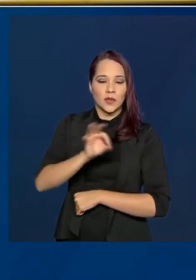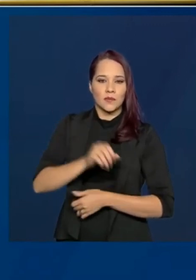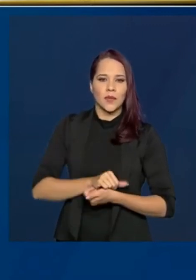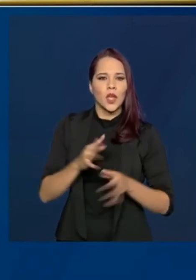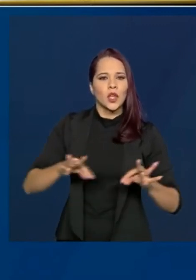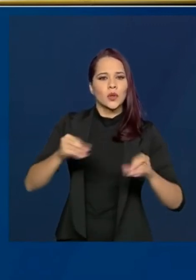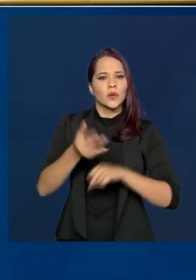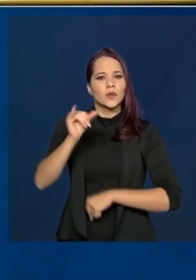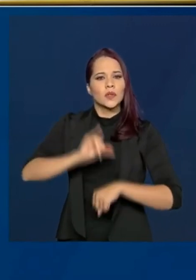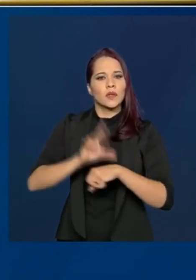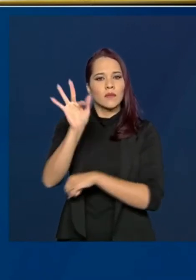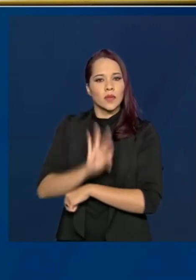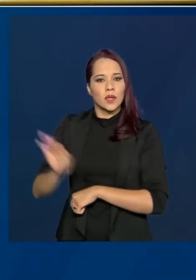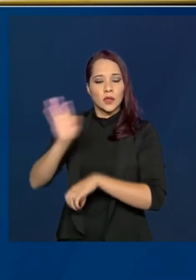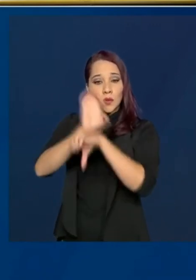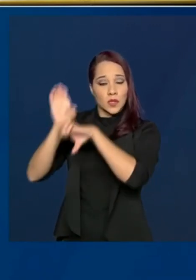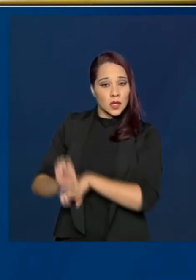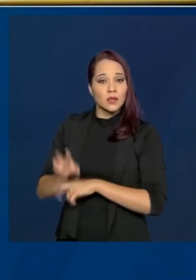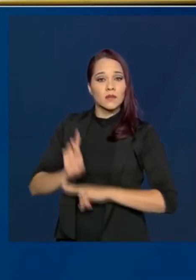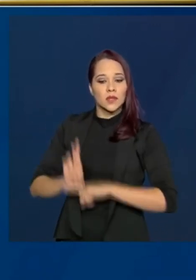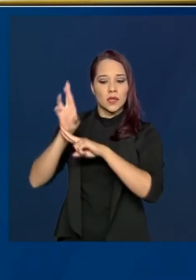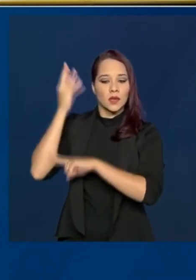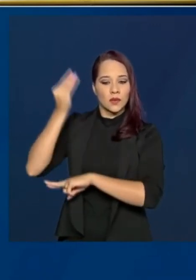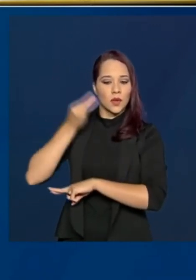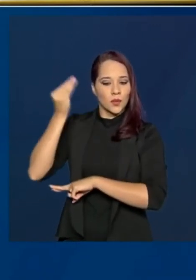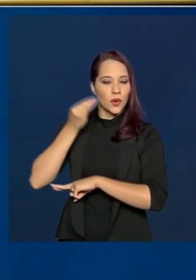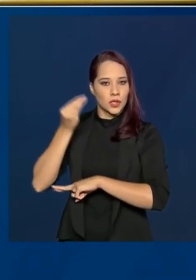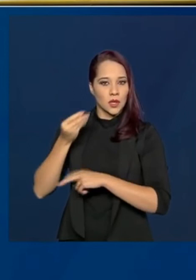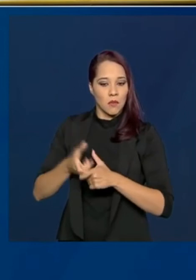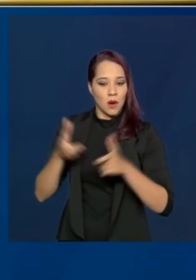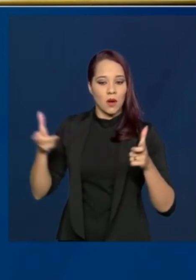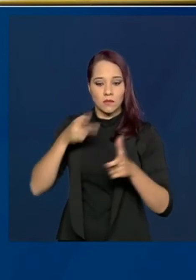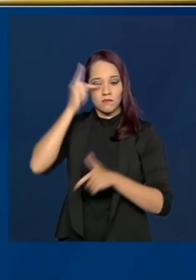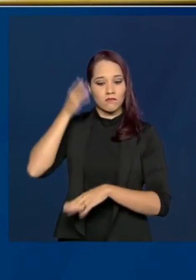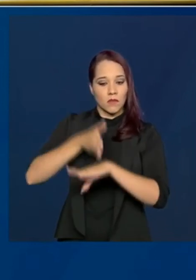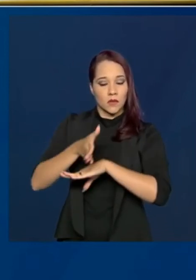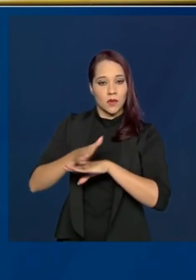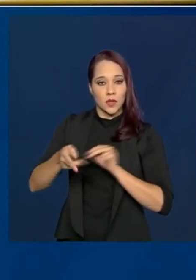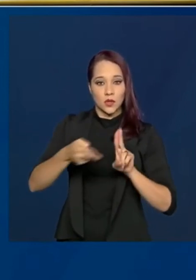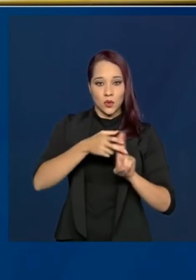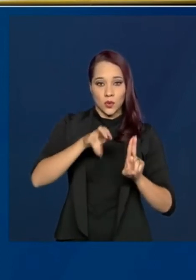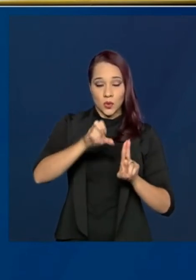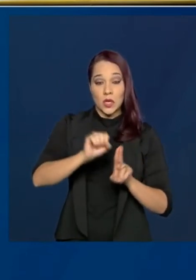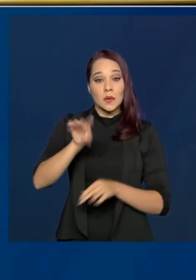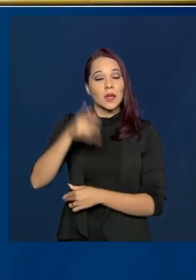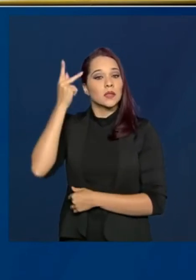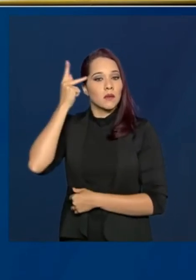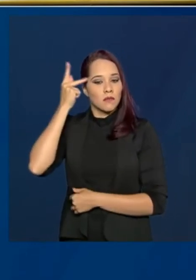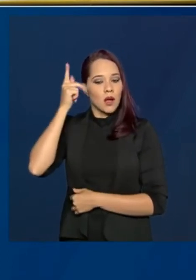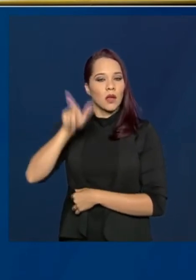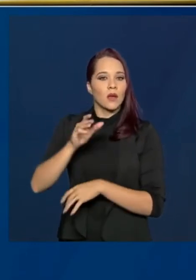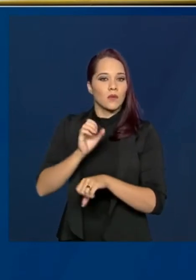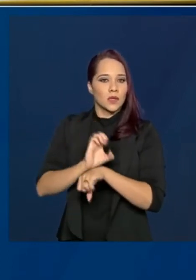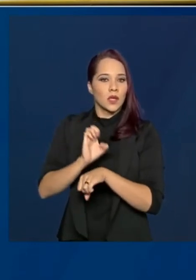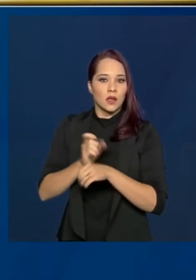Todas as unidades da federação estão representadas na amostra maior dos participantes do SUS, sendo que São Paulo foi o estado